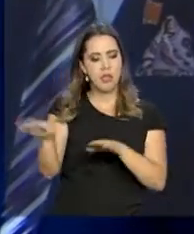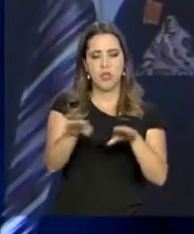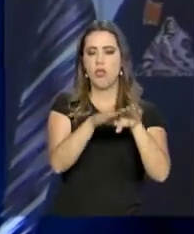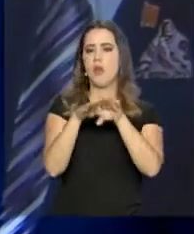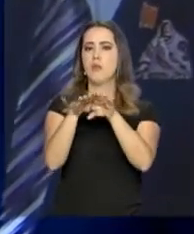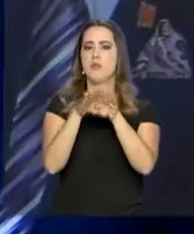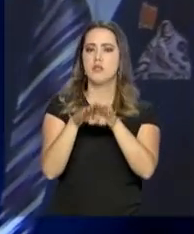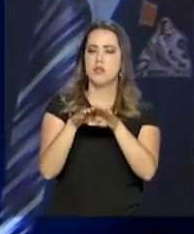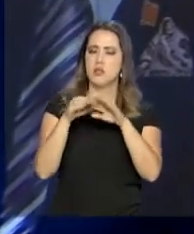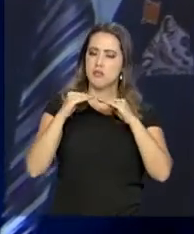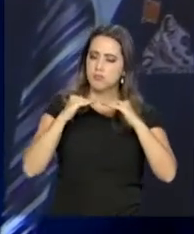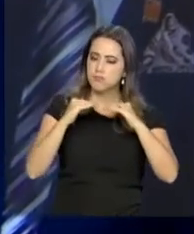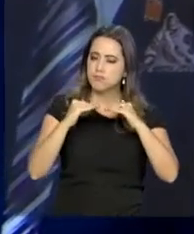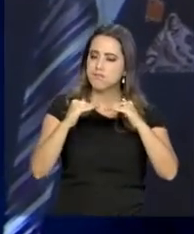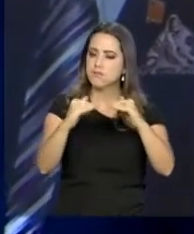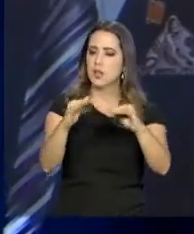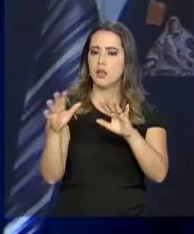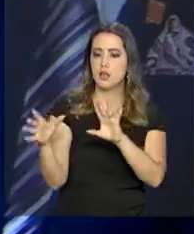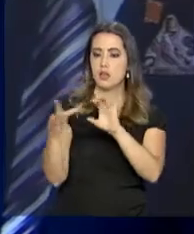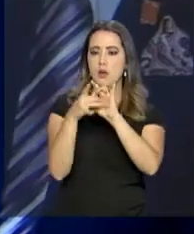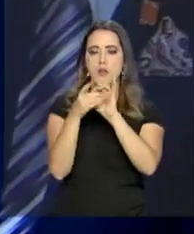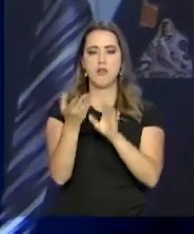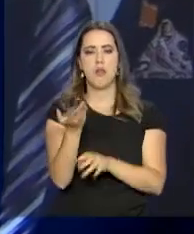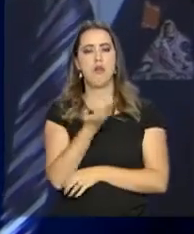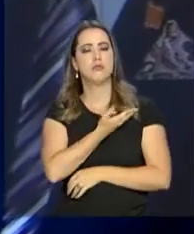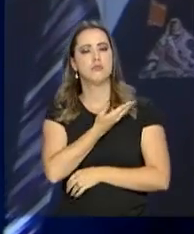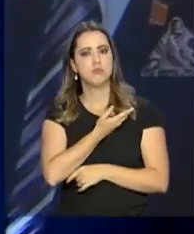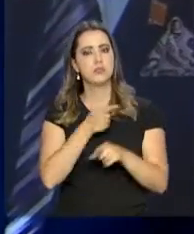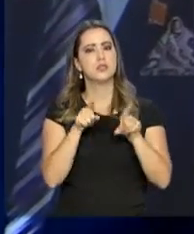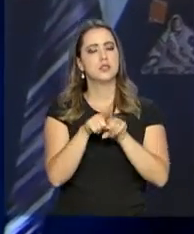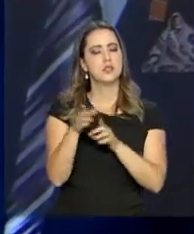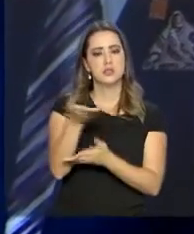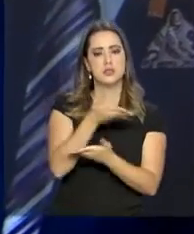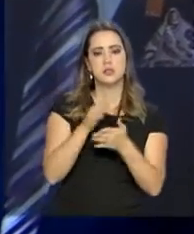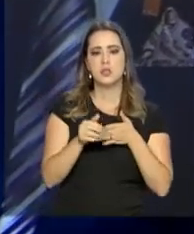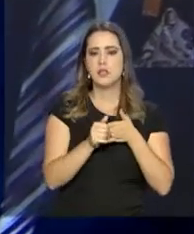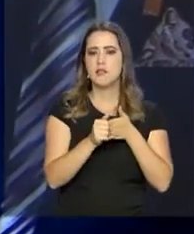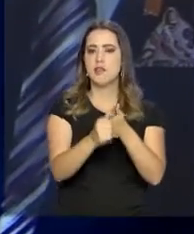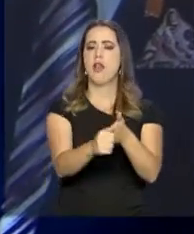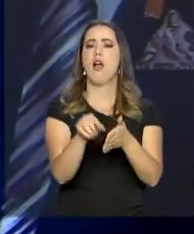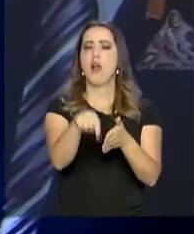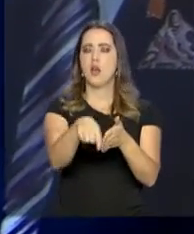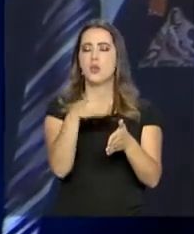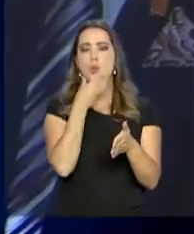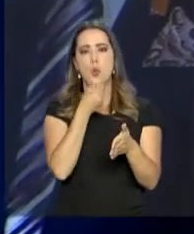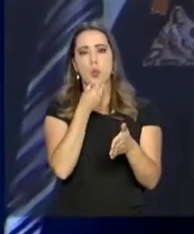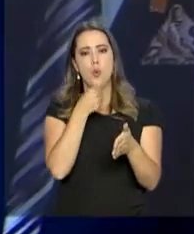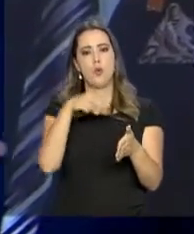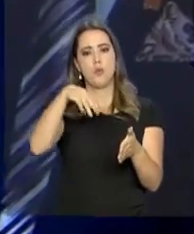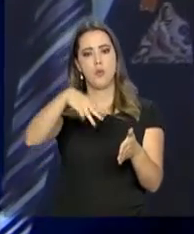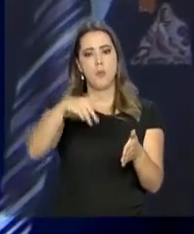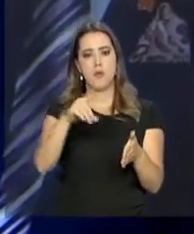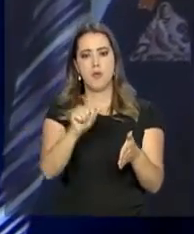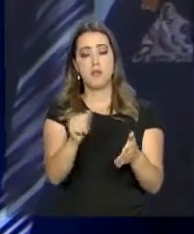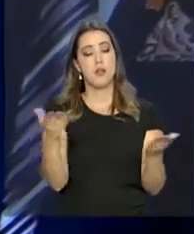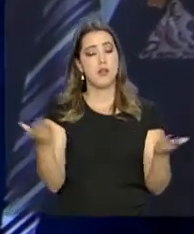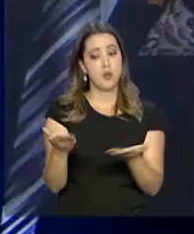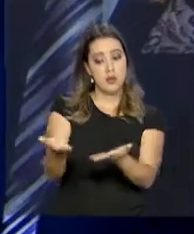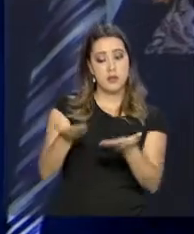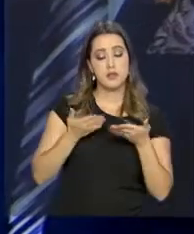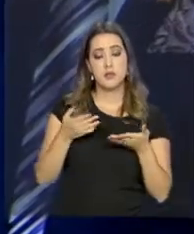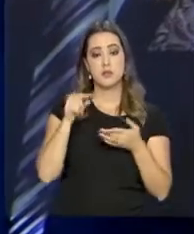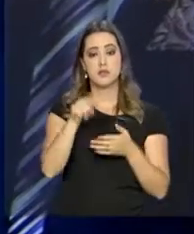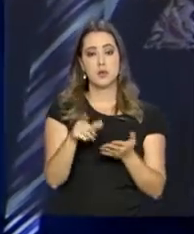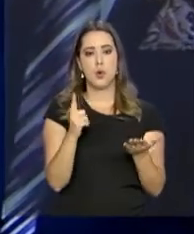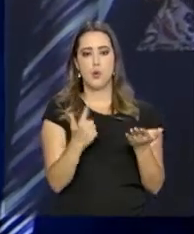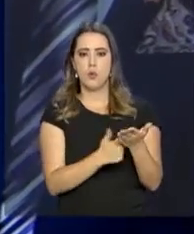do equilíbrio, da fraternidade, guiaram os passos de Nelson Mandela. E agora ainda recebo da sua neta e do diretor da Fundação